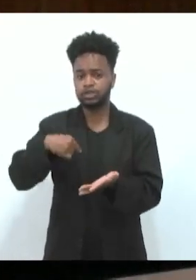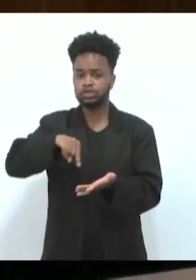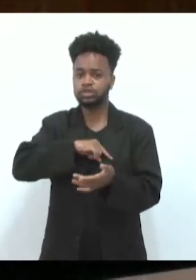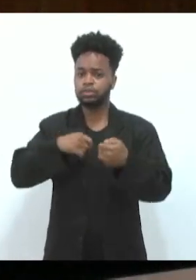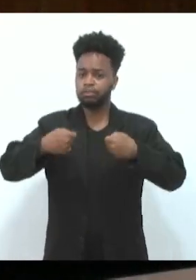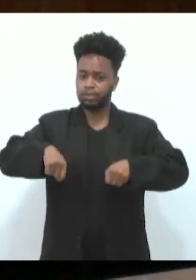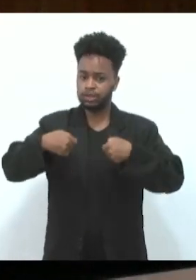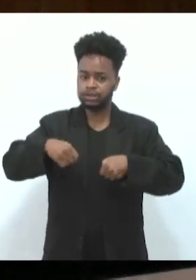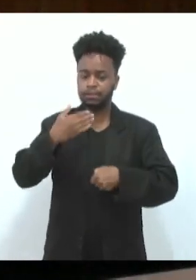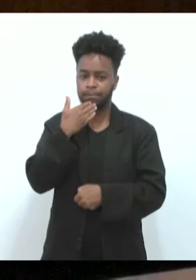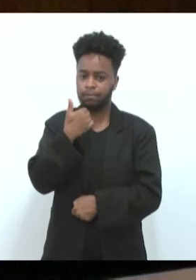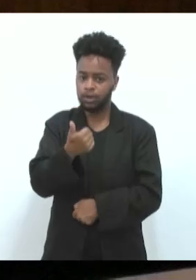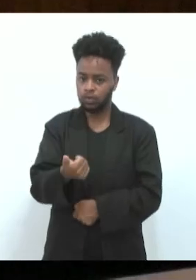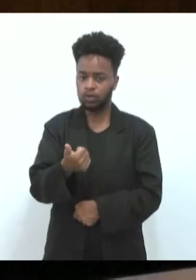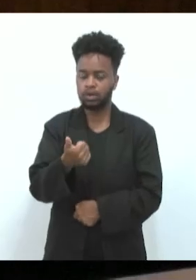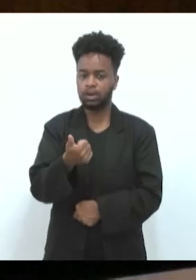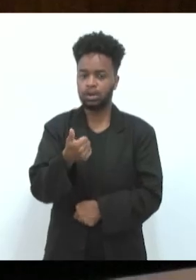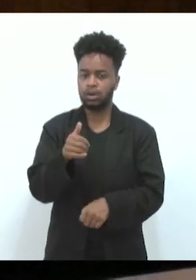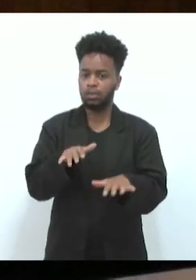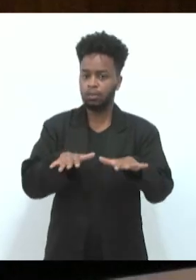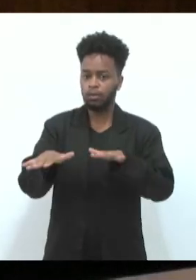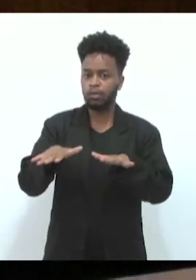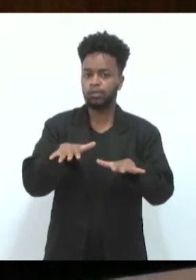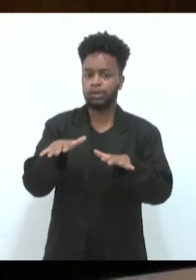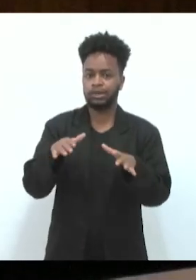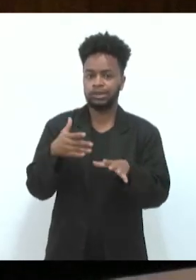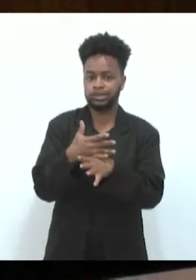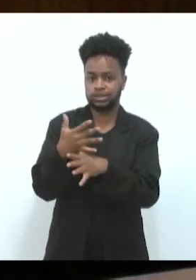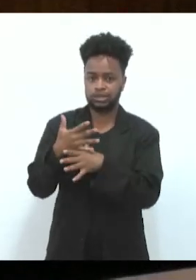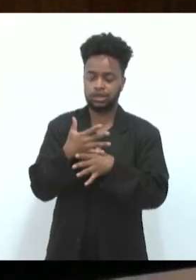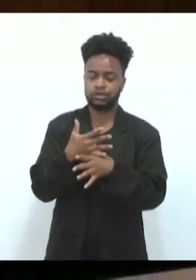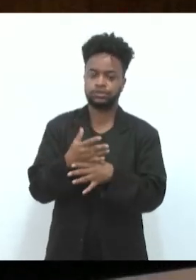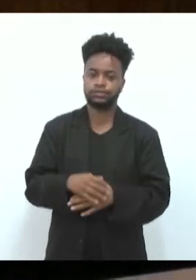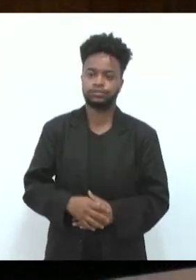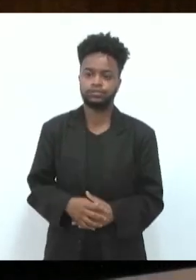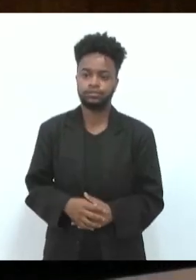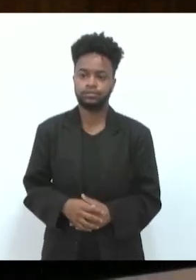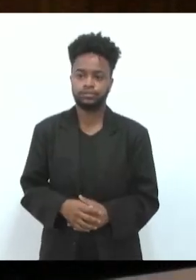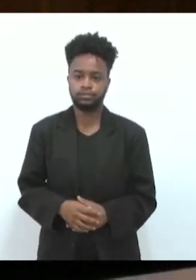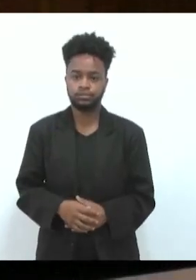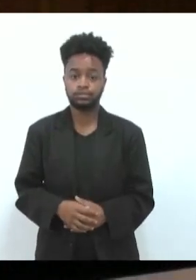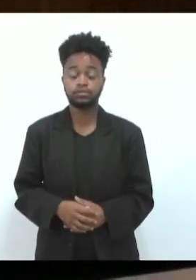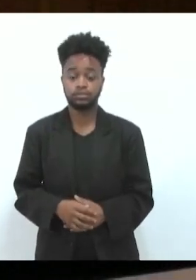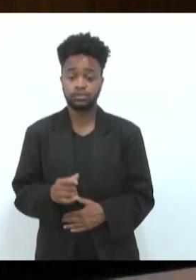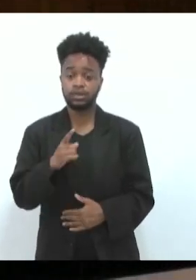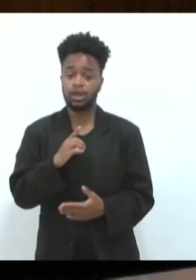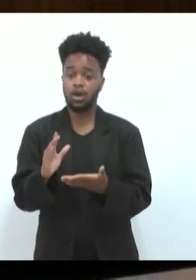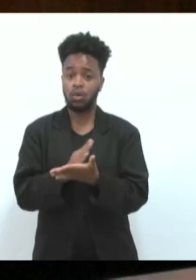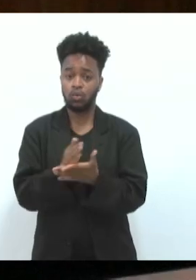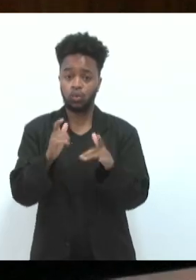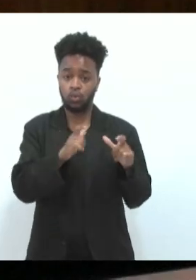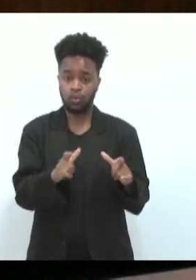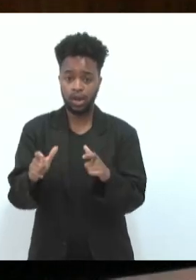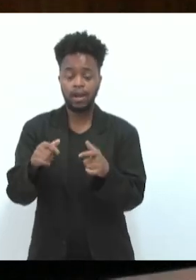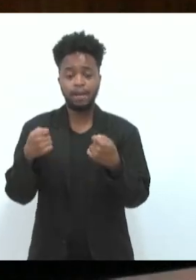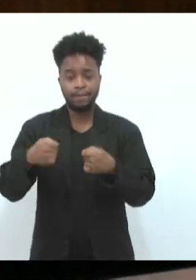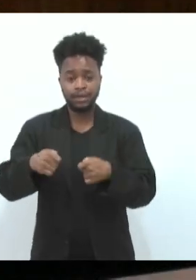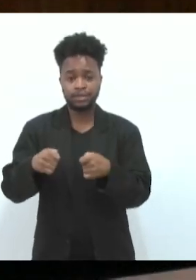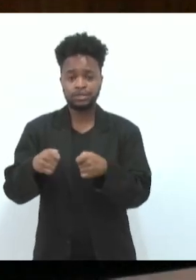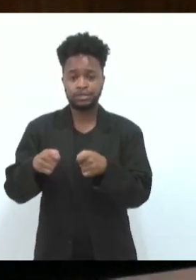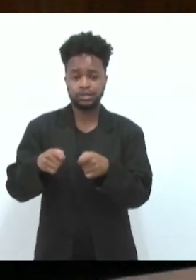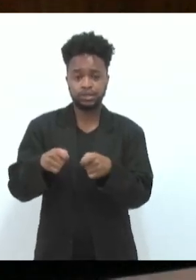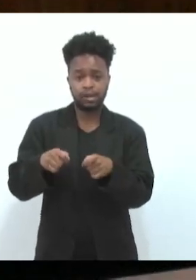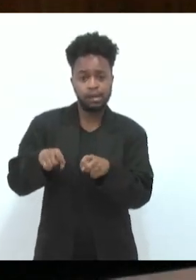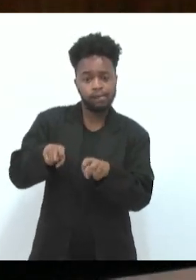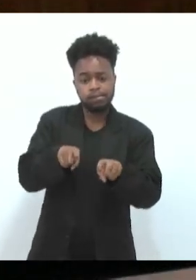precisa melhorar a mobilidade dos ciclistas na nossa cidade. Existem trechos na cidade que a gente precisa disputar com os